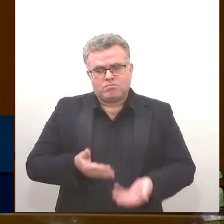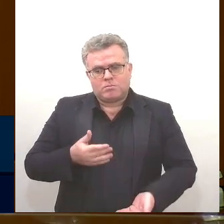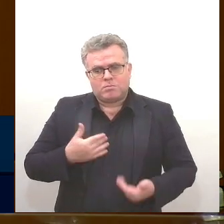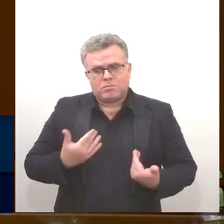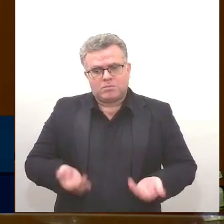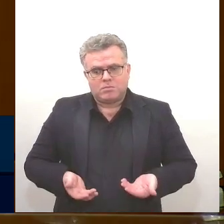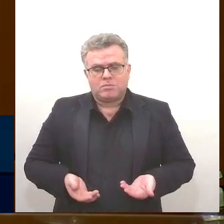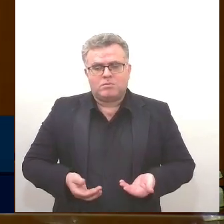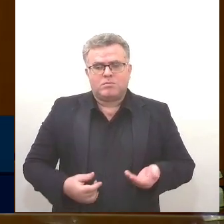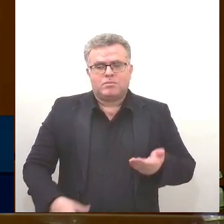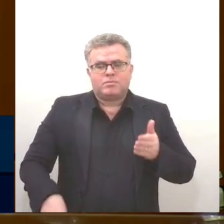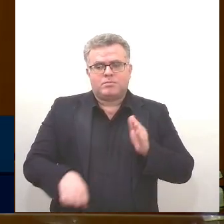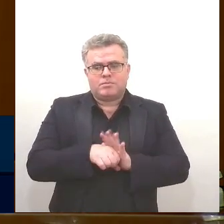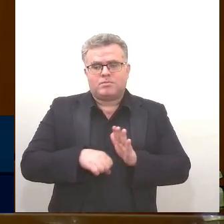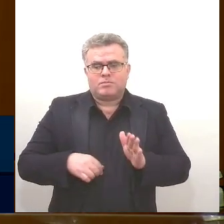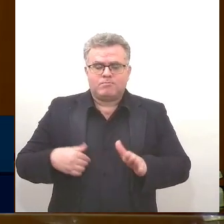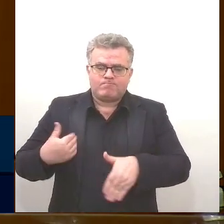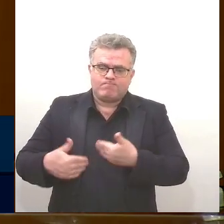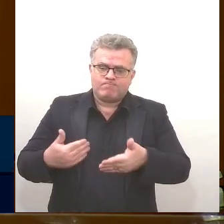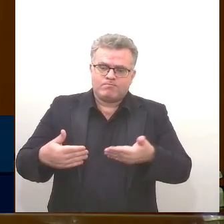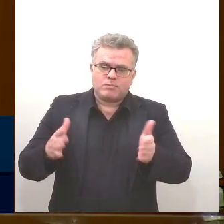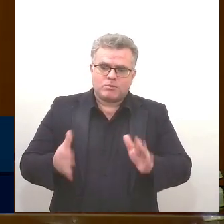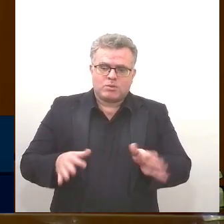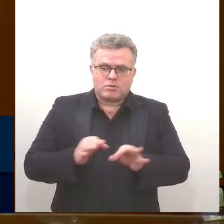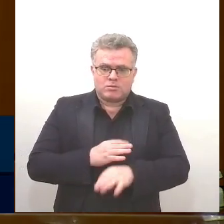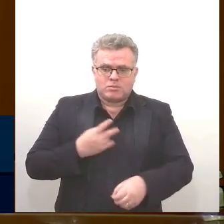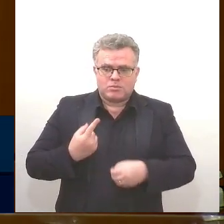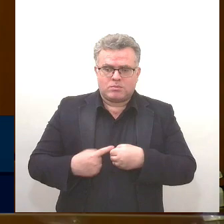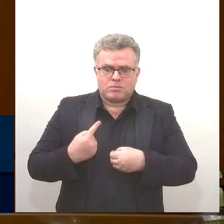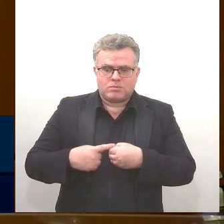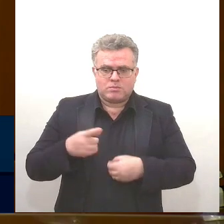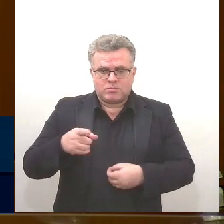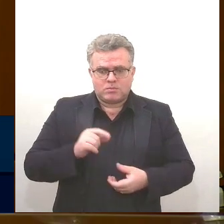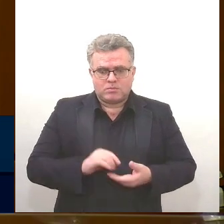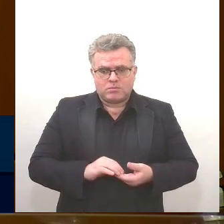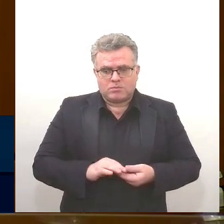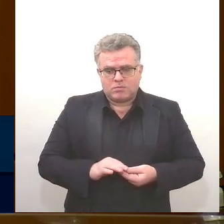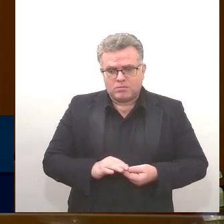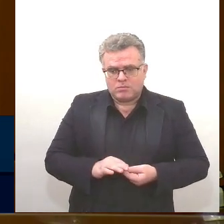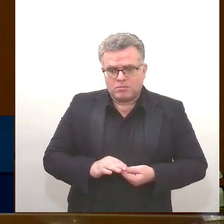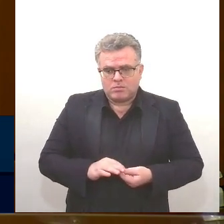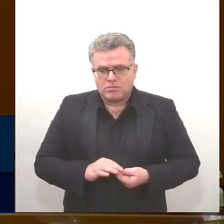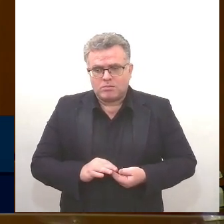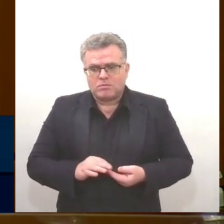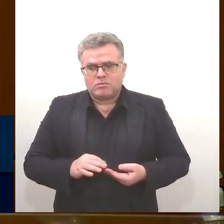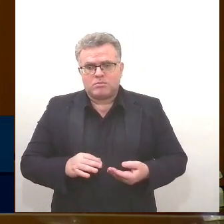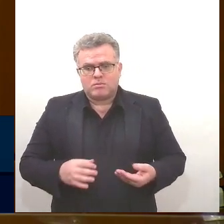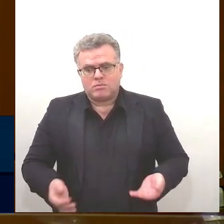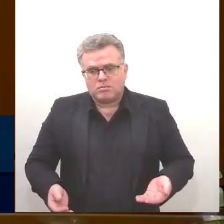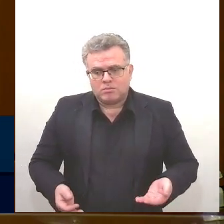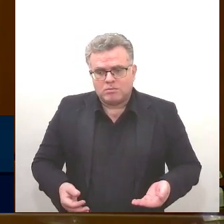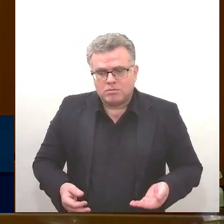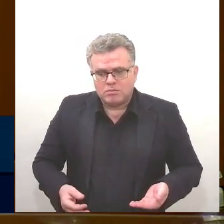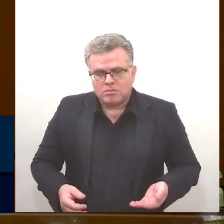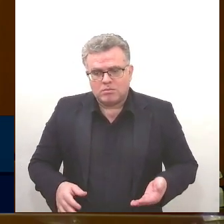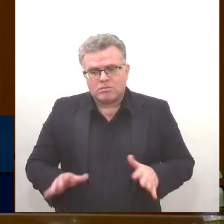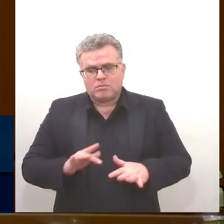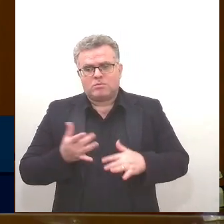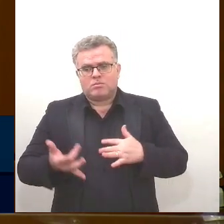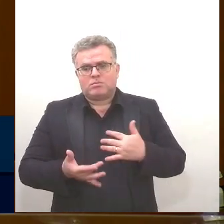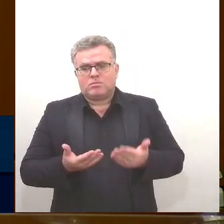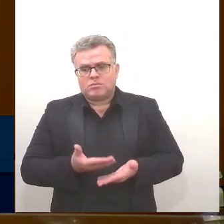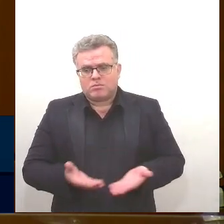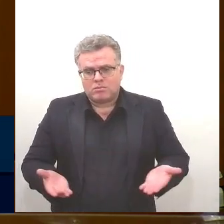atrás do outro no nosso município através dos meios de comunicação das redes sociais é